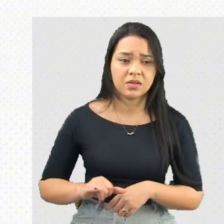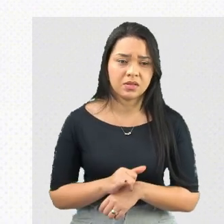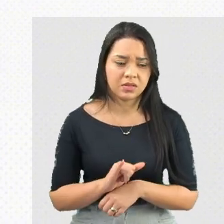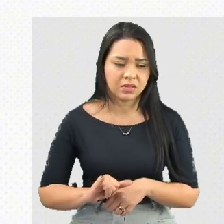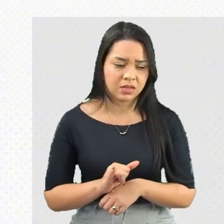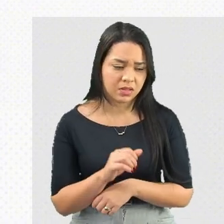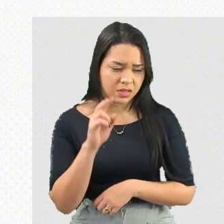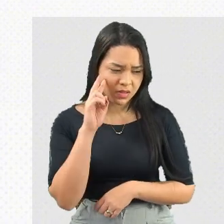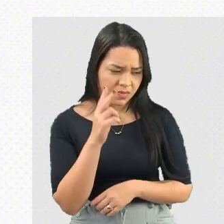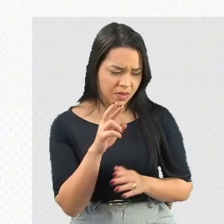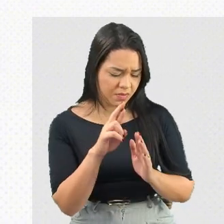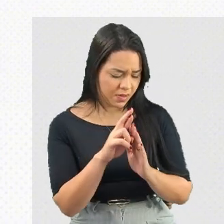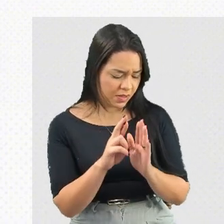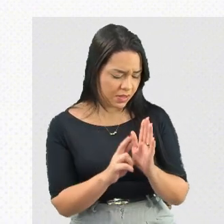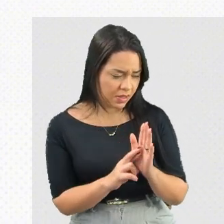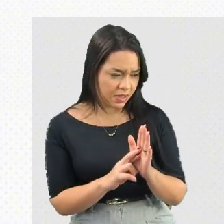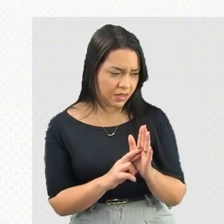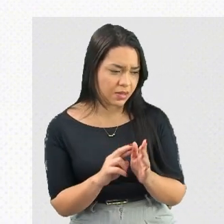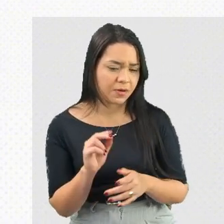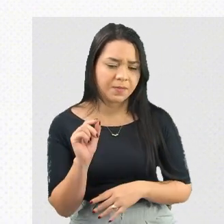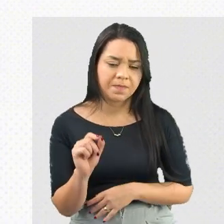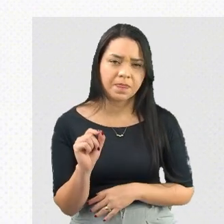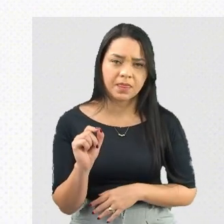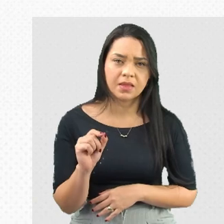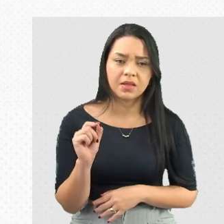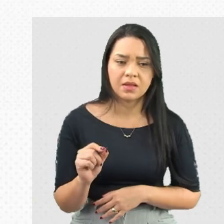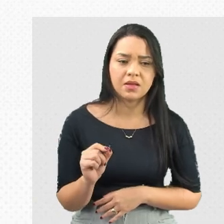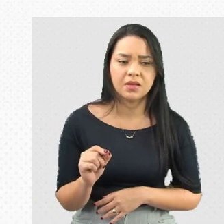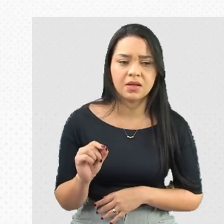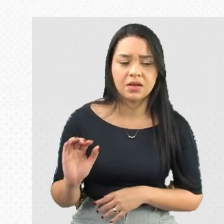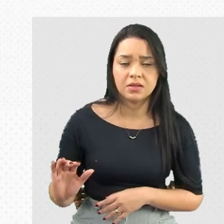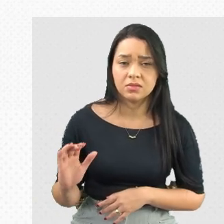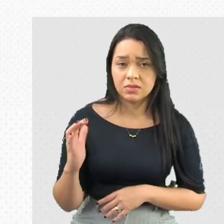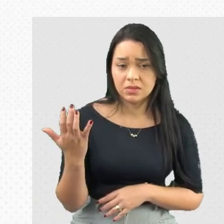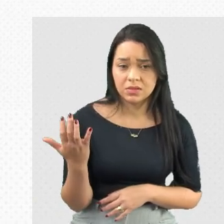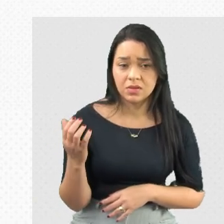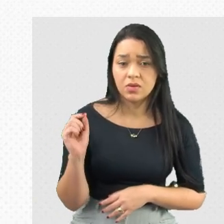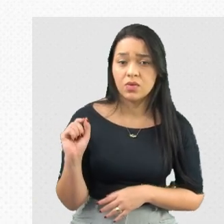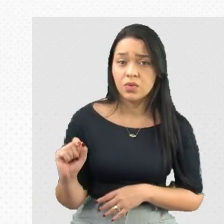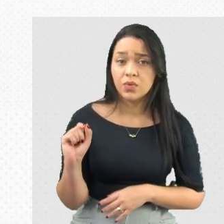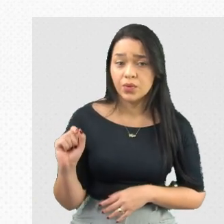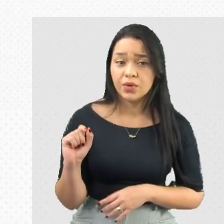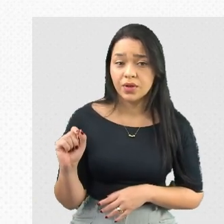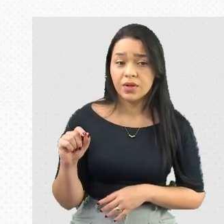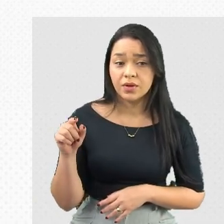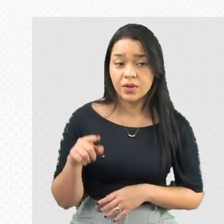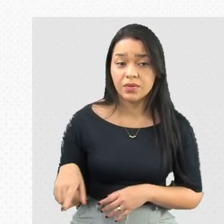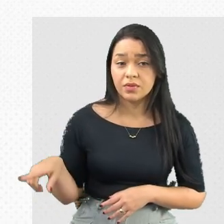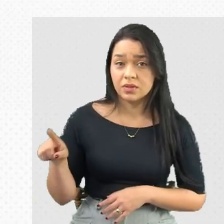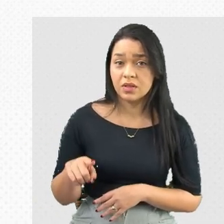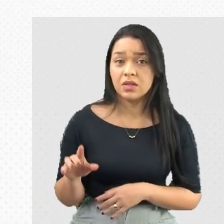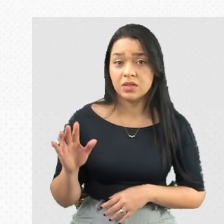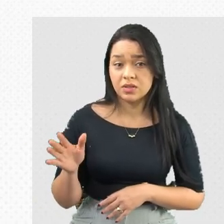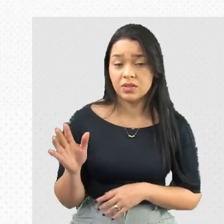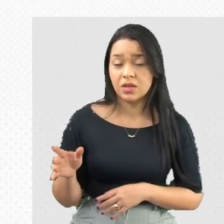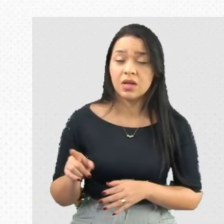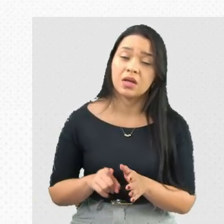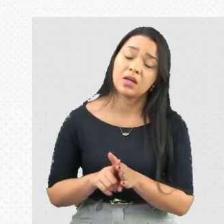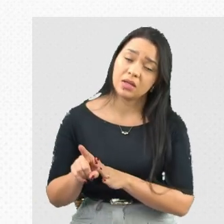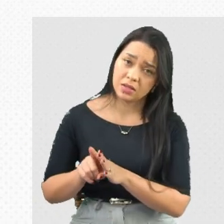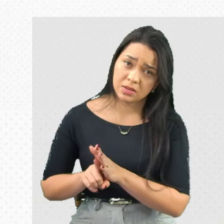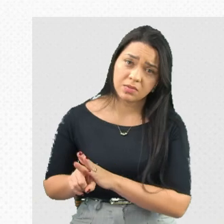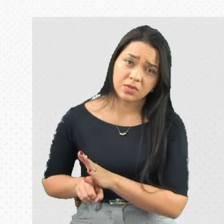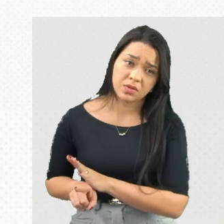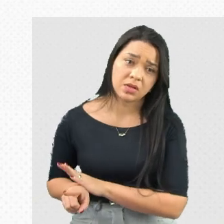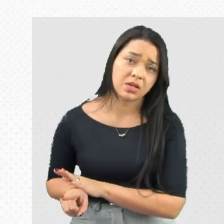a regra. E para a regra, tá? A situação de imigrante faz sempre com que você seja duplamente explorado, não